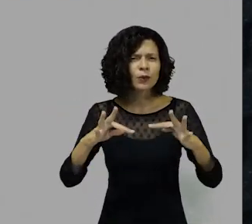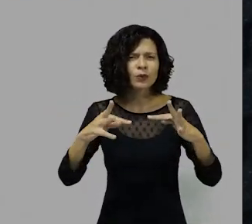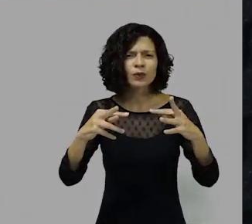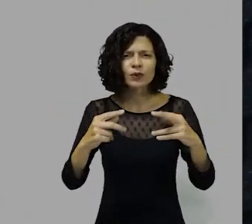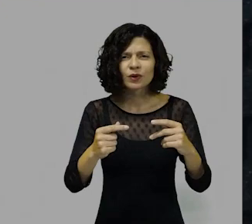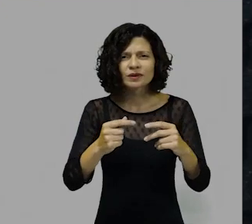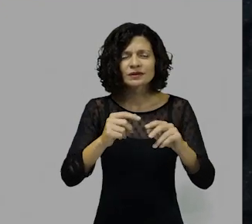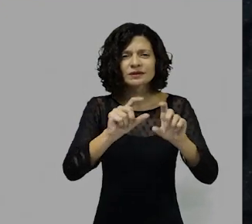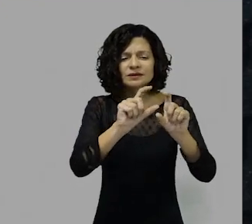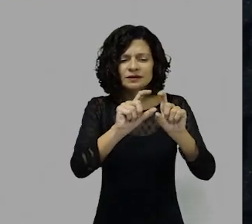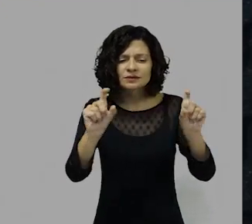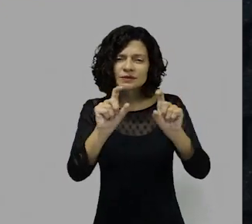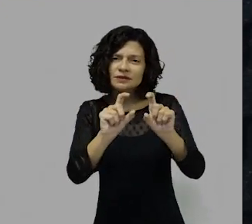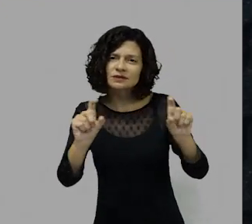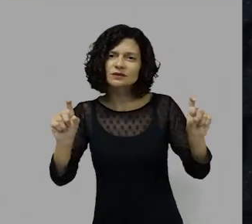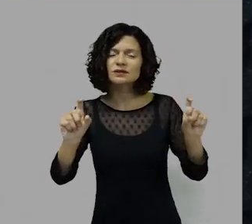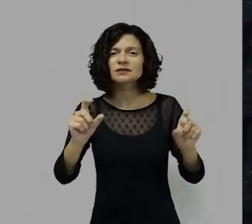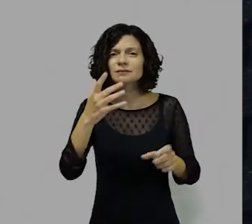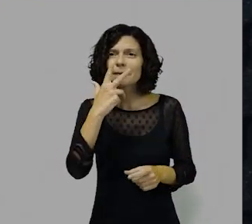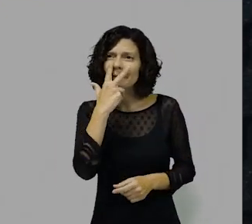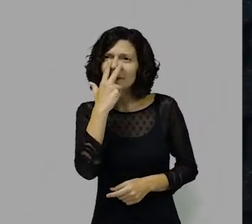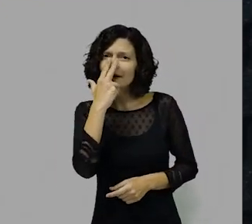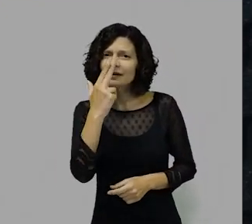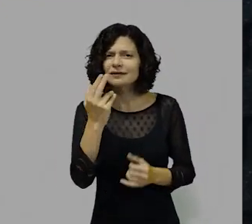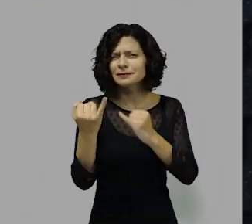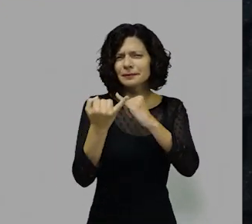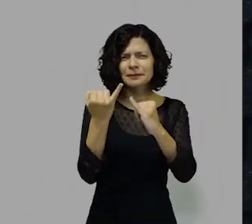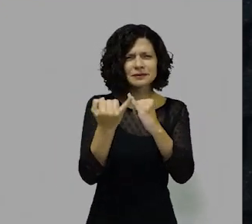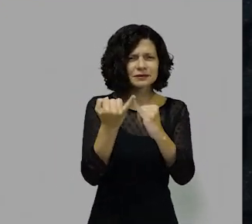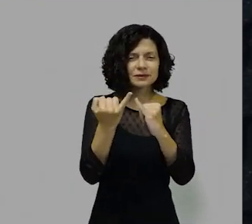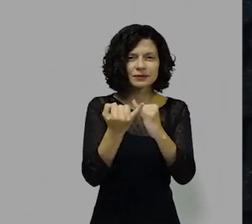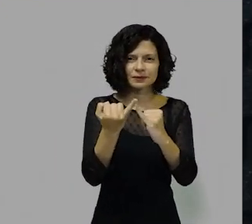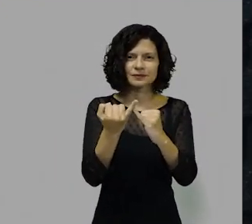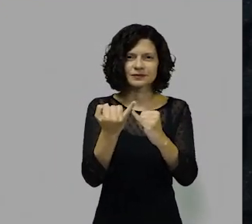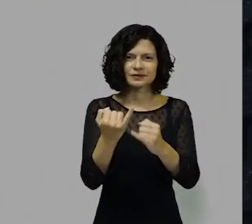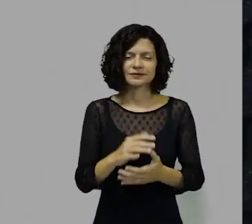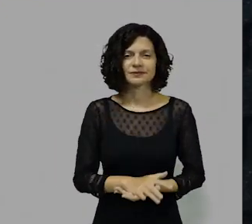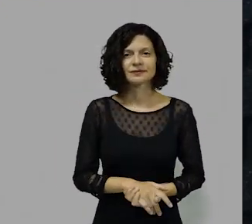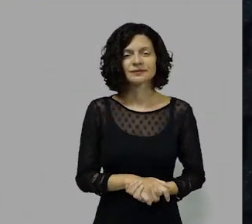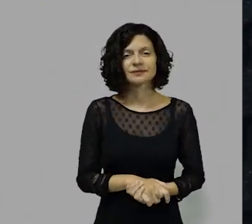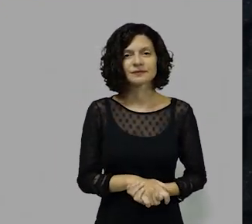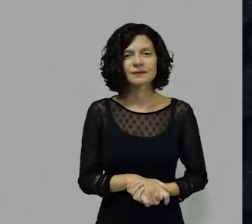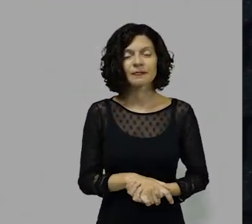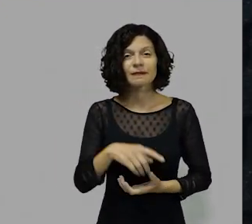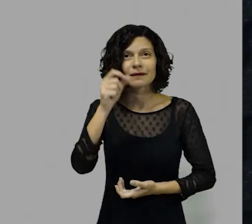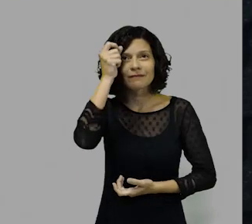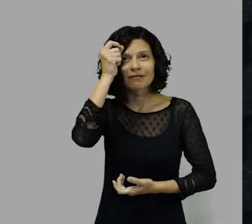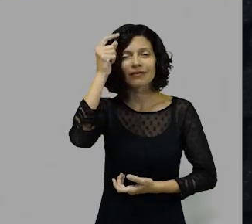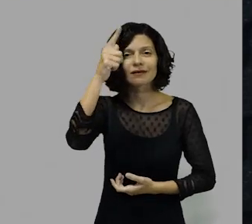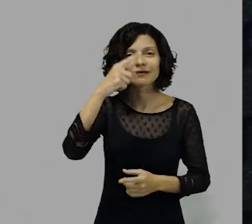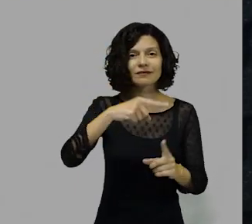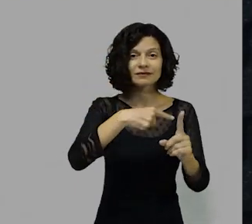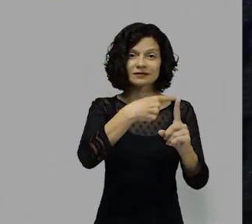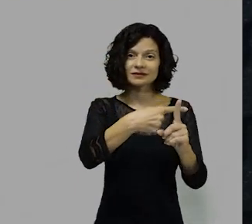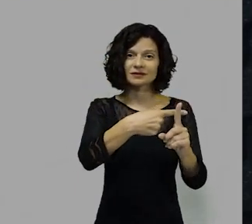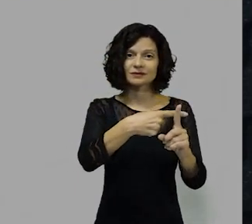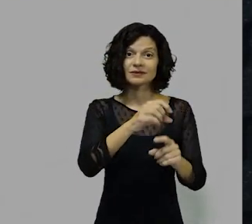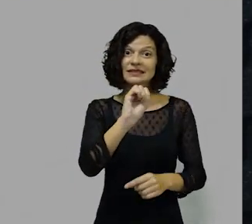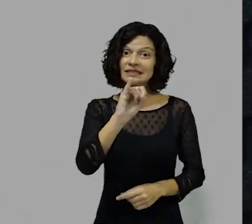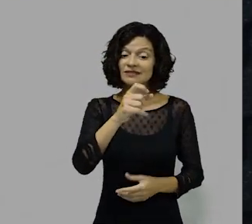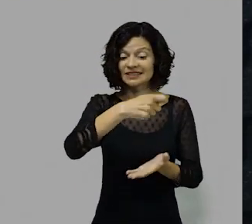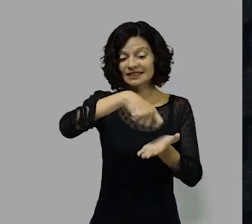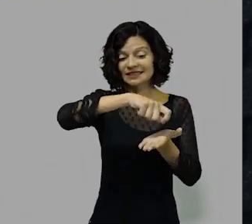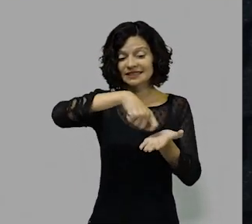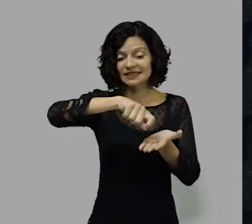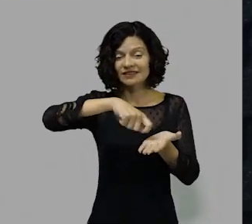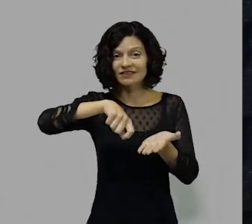né? Elas transmitem o mesmo tipo de ideia, a ideia de adição. O que acontece? Quando você faz uma produção textual, você tem que tomar cuidado